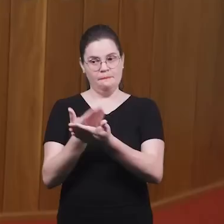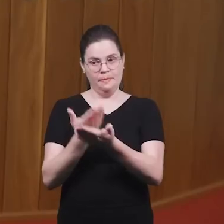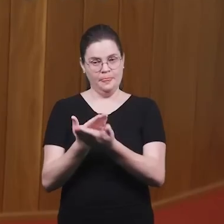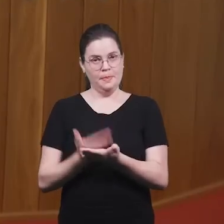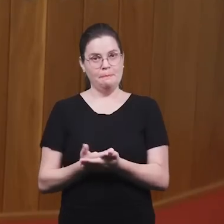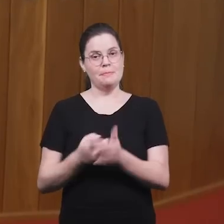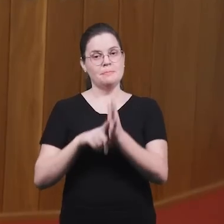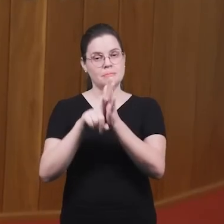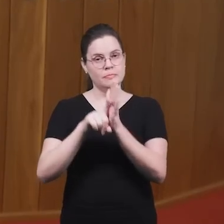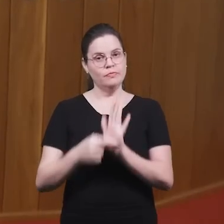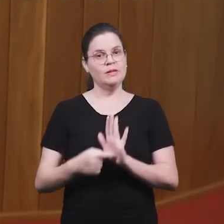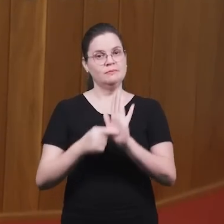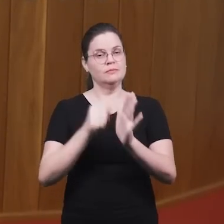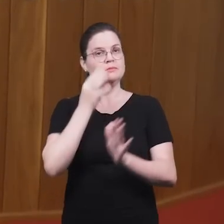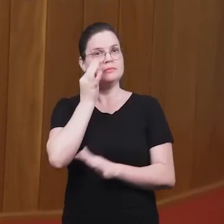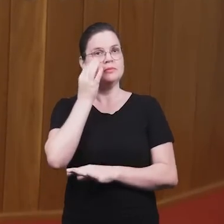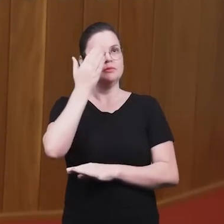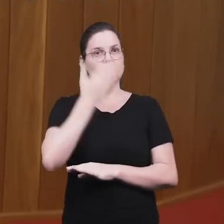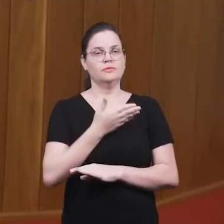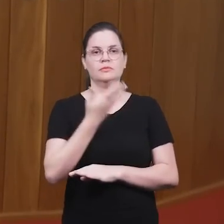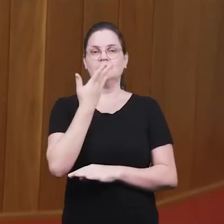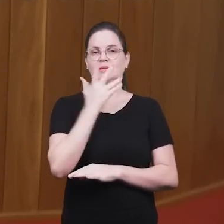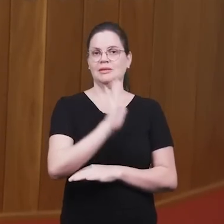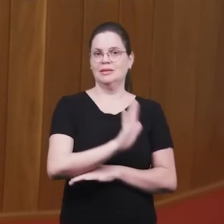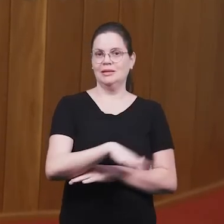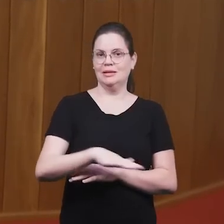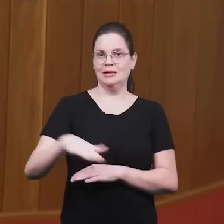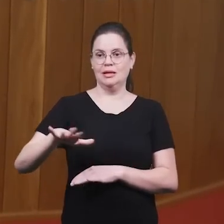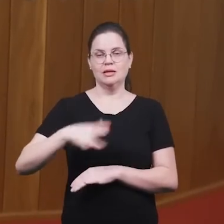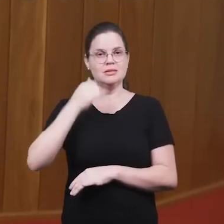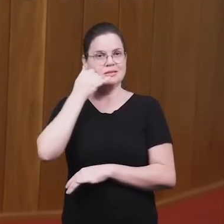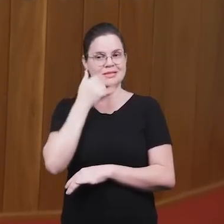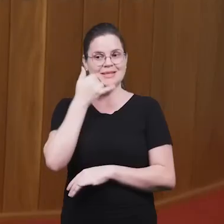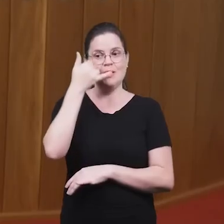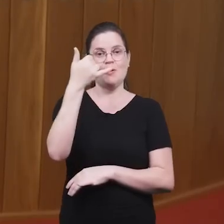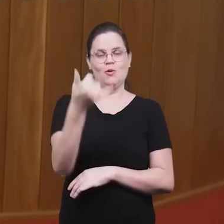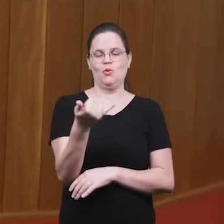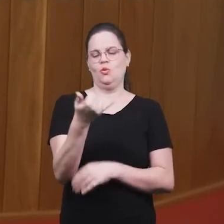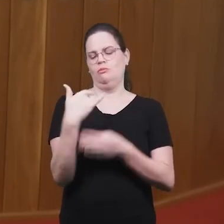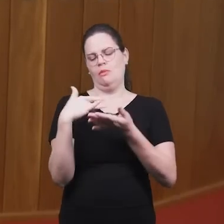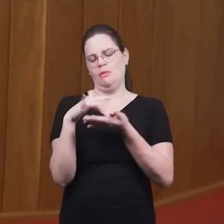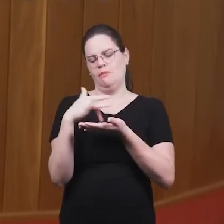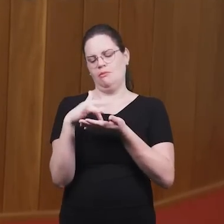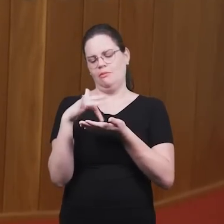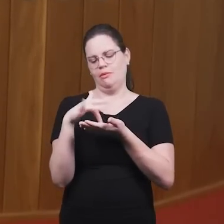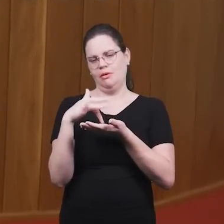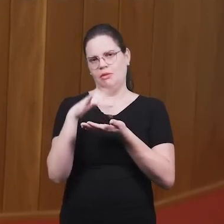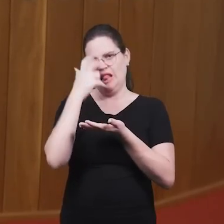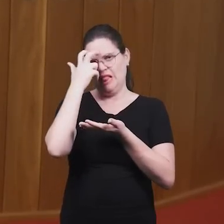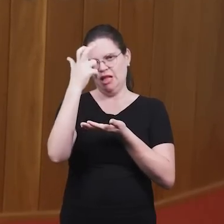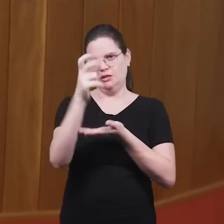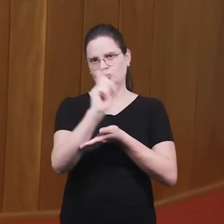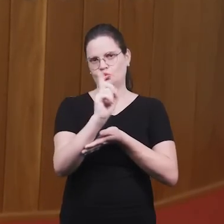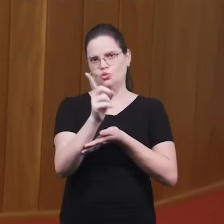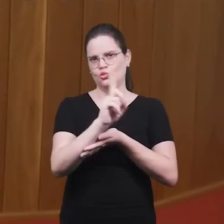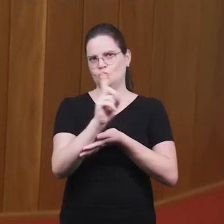estudiosos, as pesquisas estão mostrando. Criança que fica com o celular